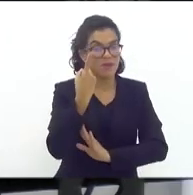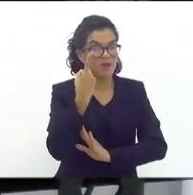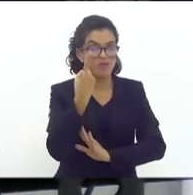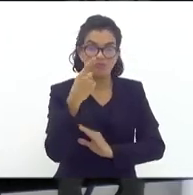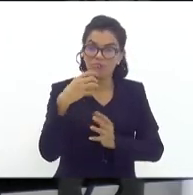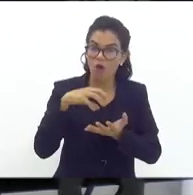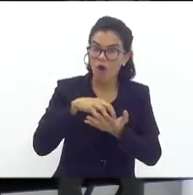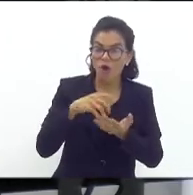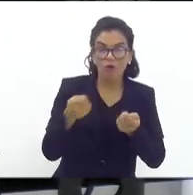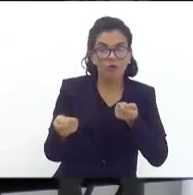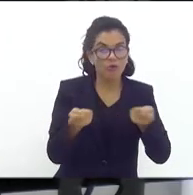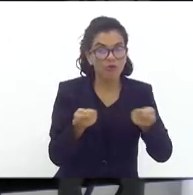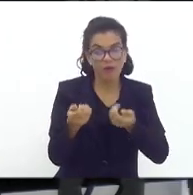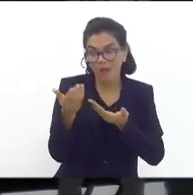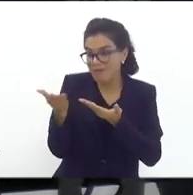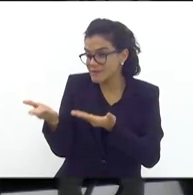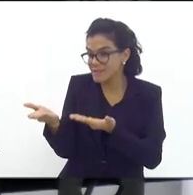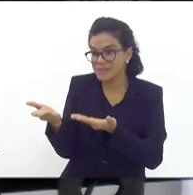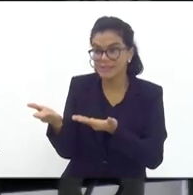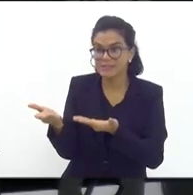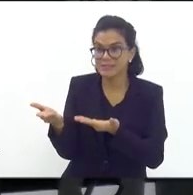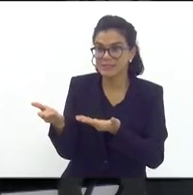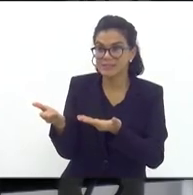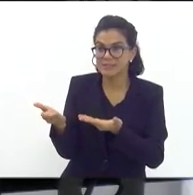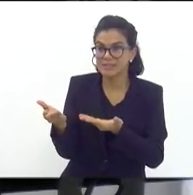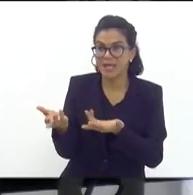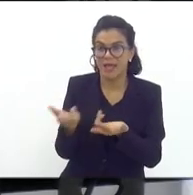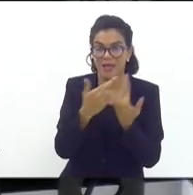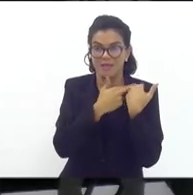tipo de controle Sem dúvida nenhuma são vossa excelência